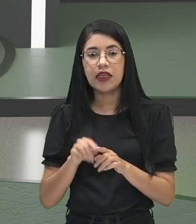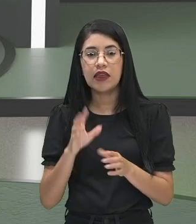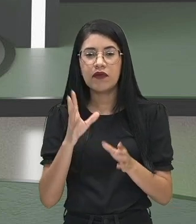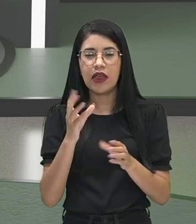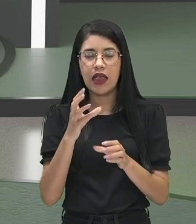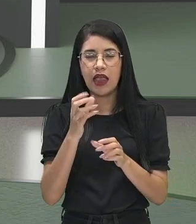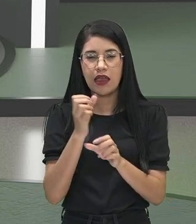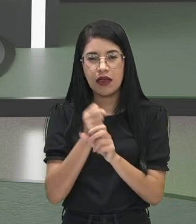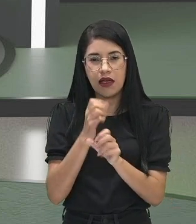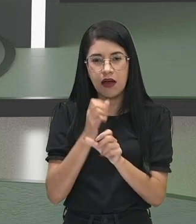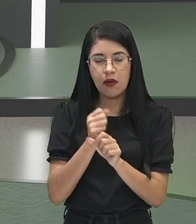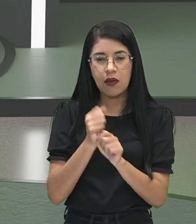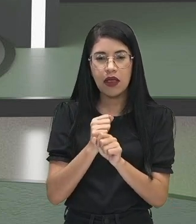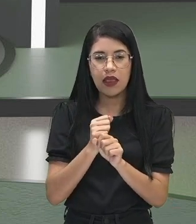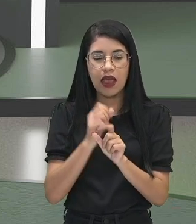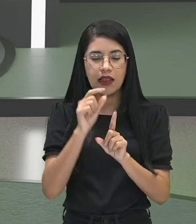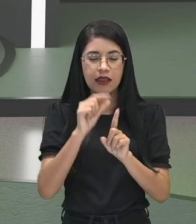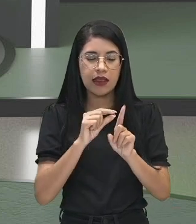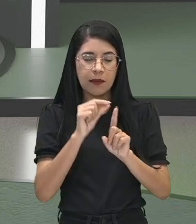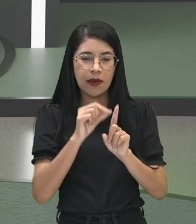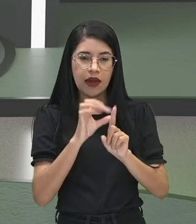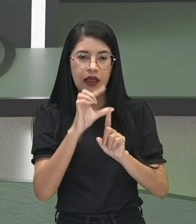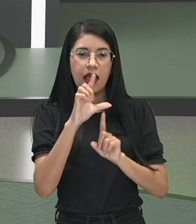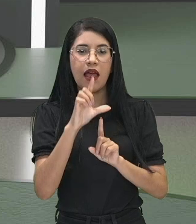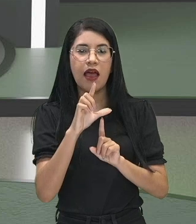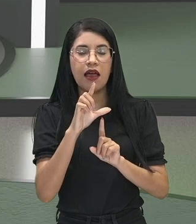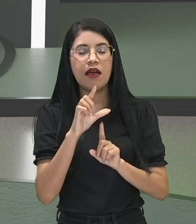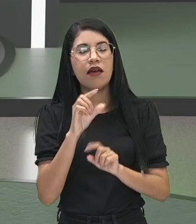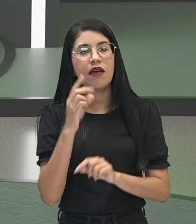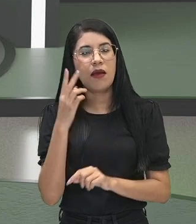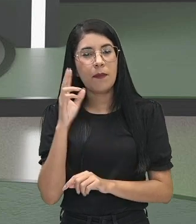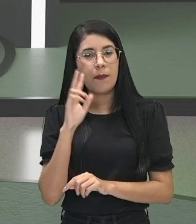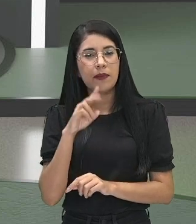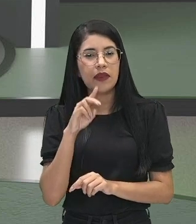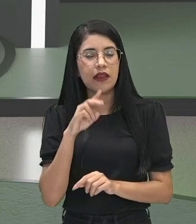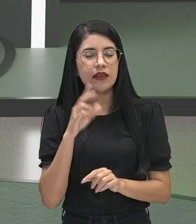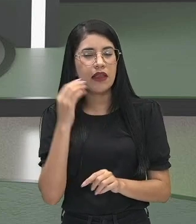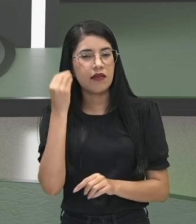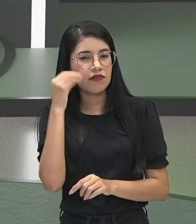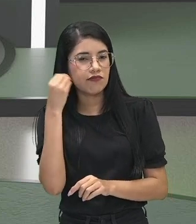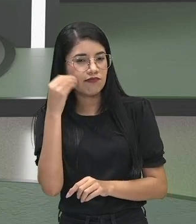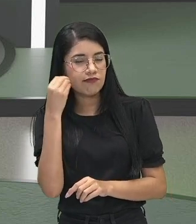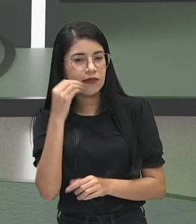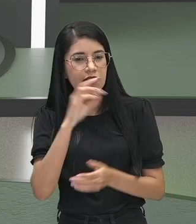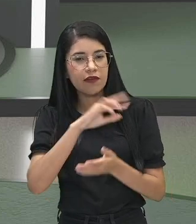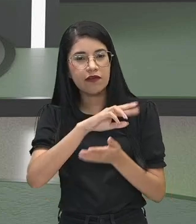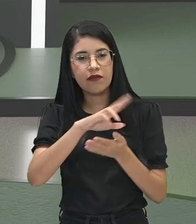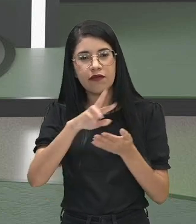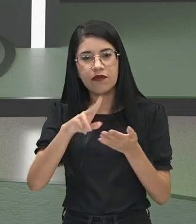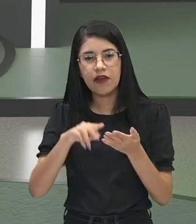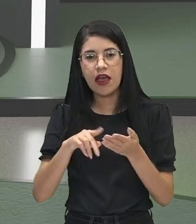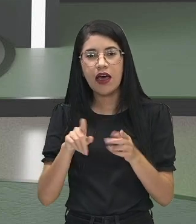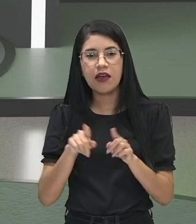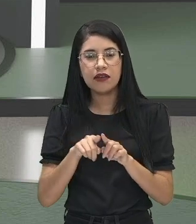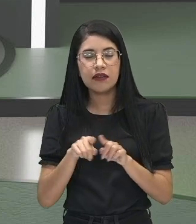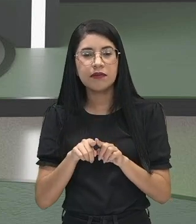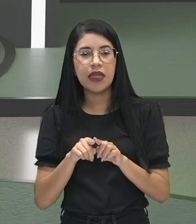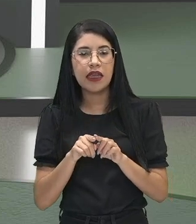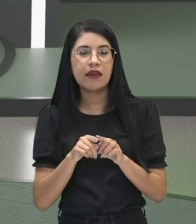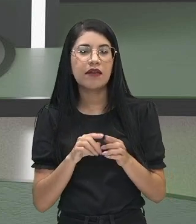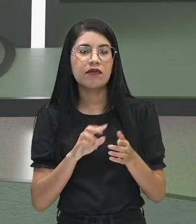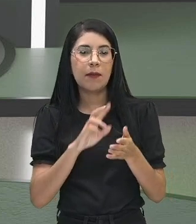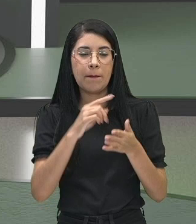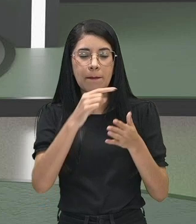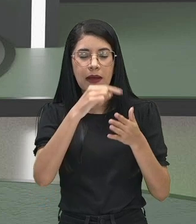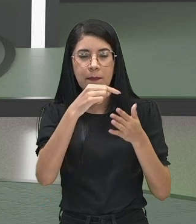aí a temperatura, a entalpia de combustão. O etano da mesma forma, o acetileno da mesma forma.